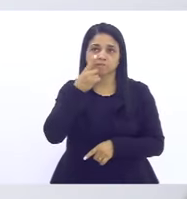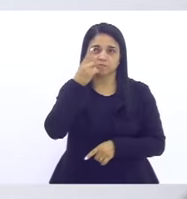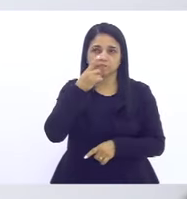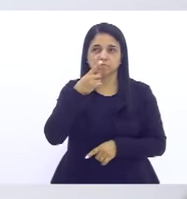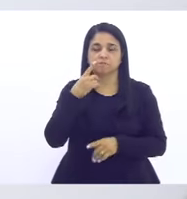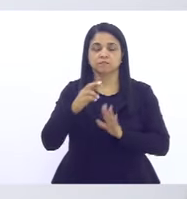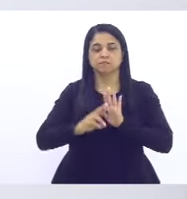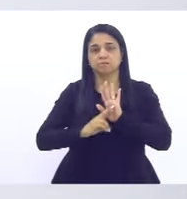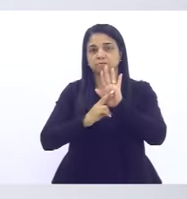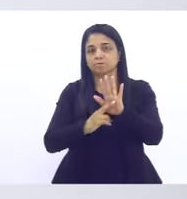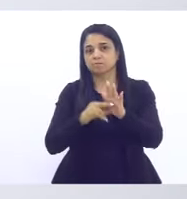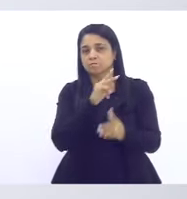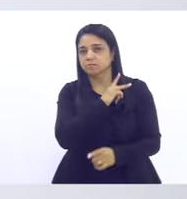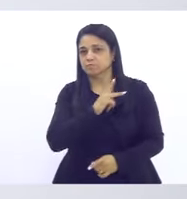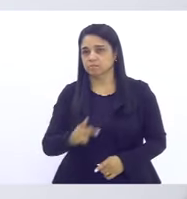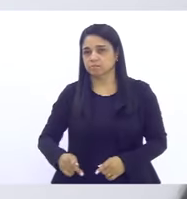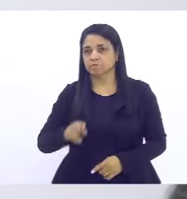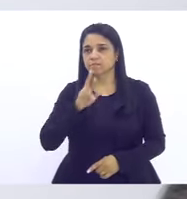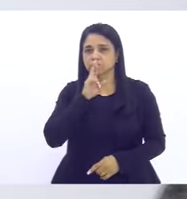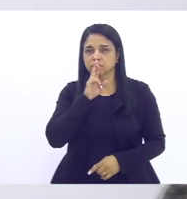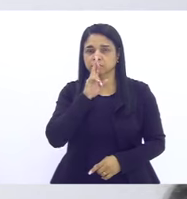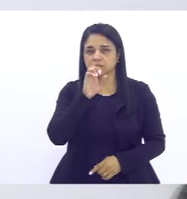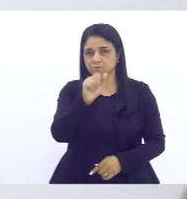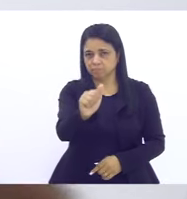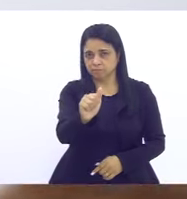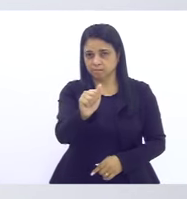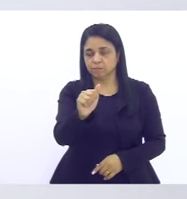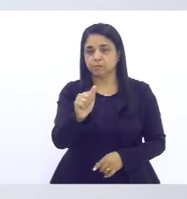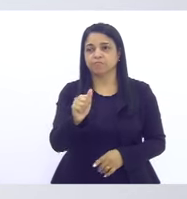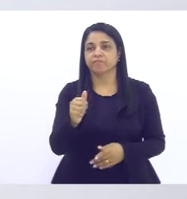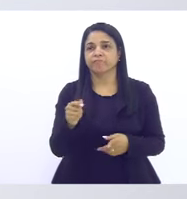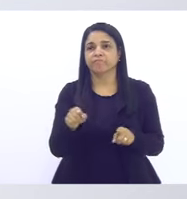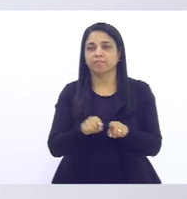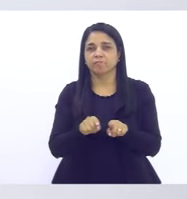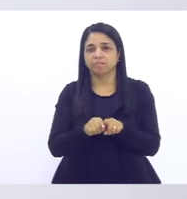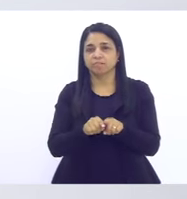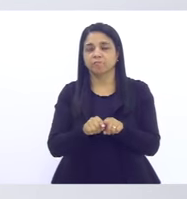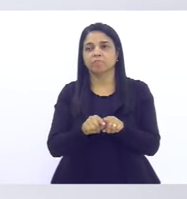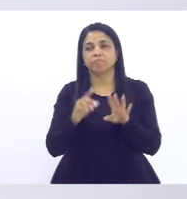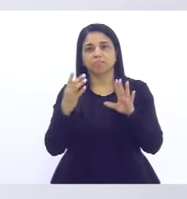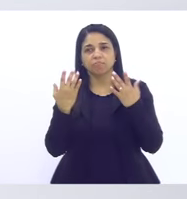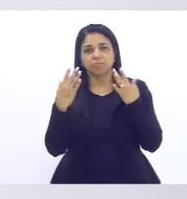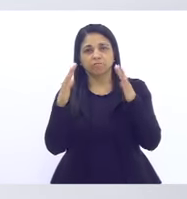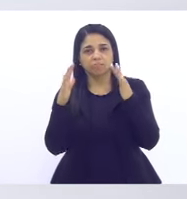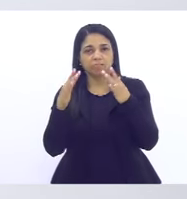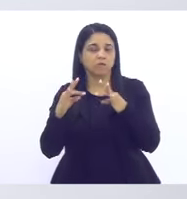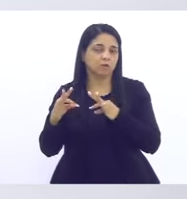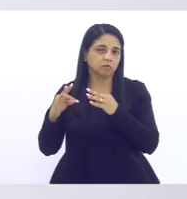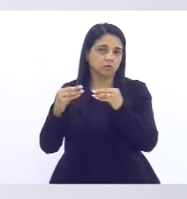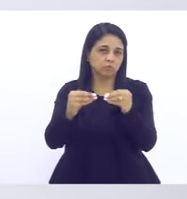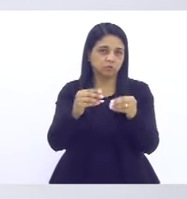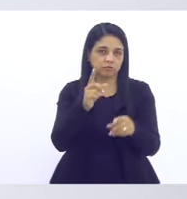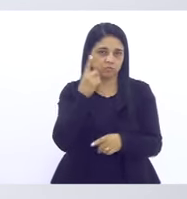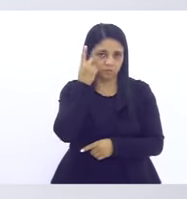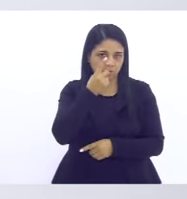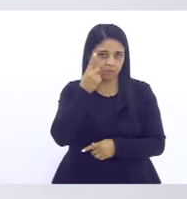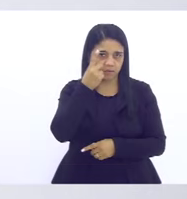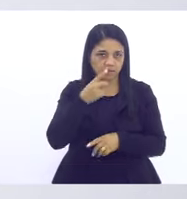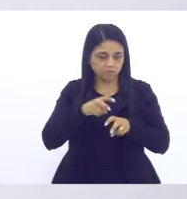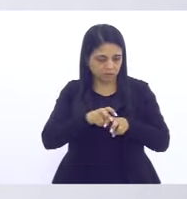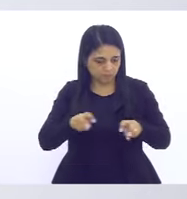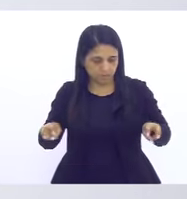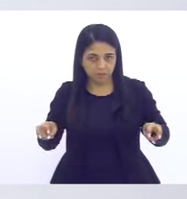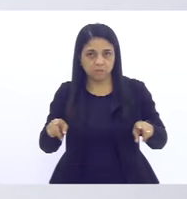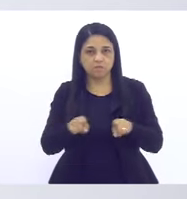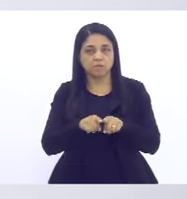presidente dessa comissão, deputado Rodrigo Amorim, ao qual faço a minha saudação aos demais deputados da mesa. Saudar